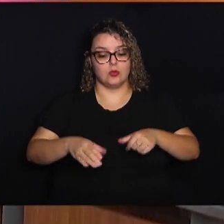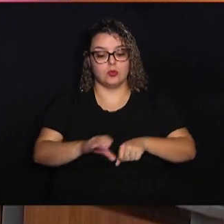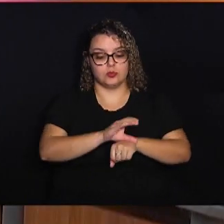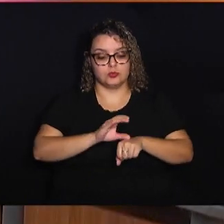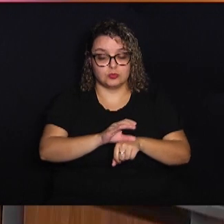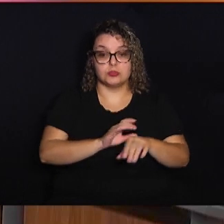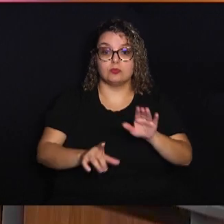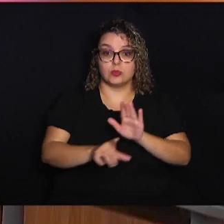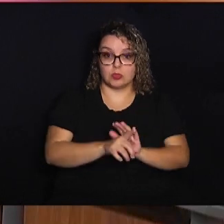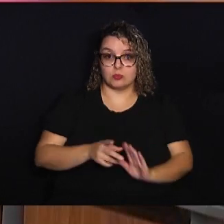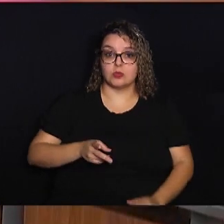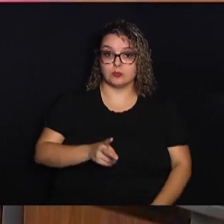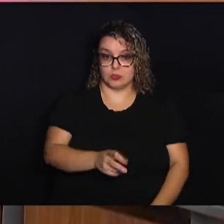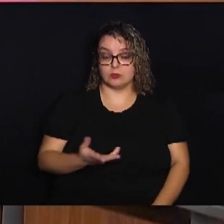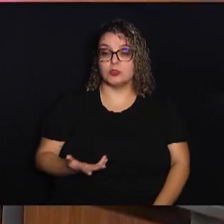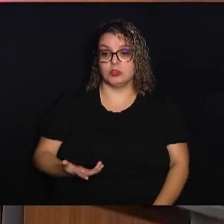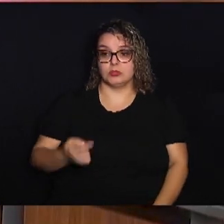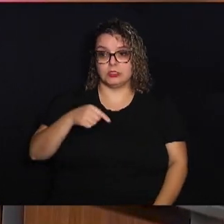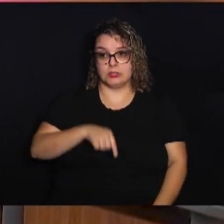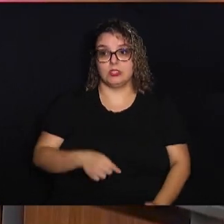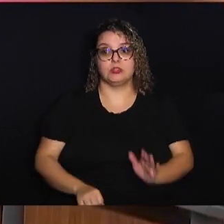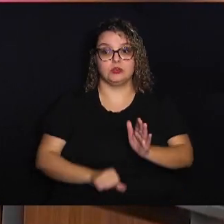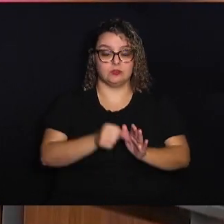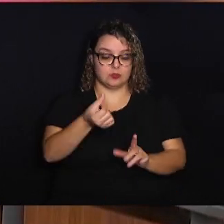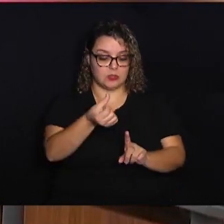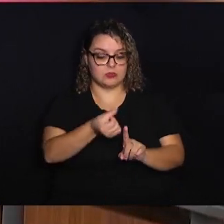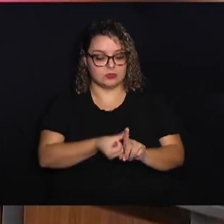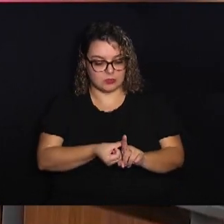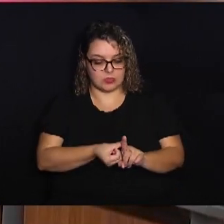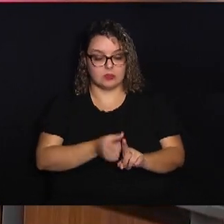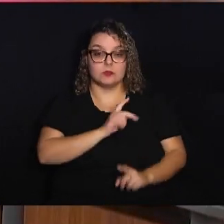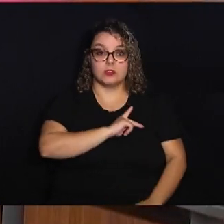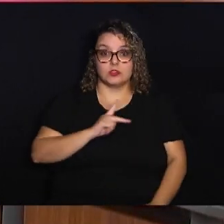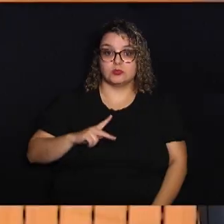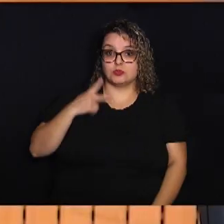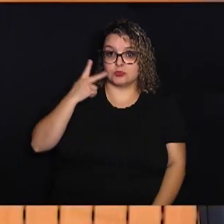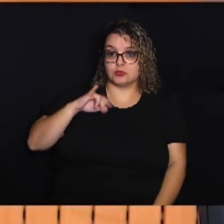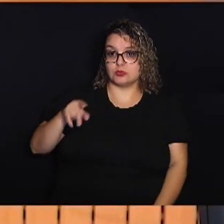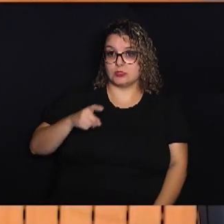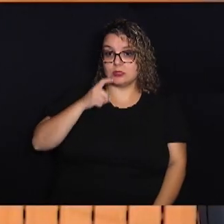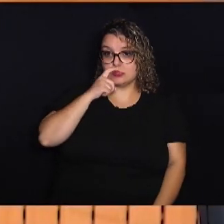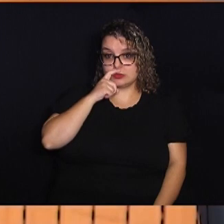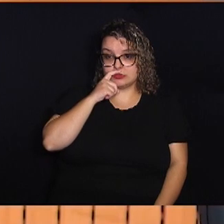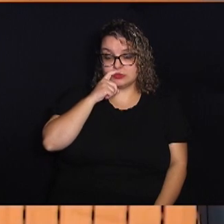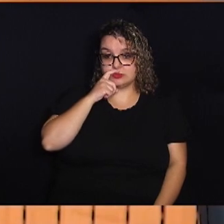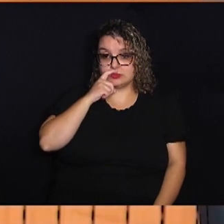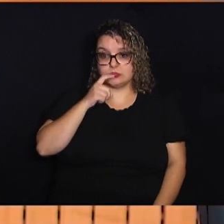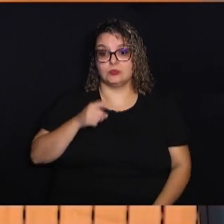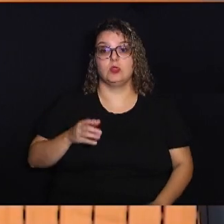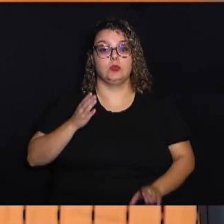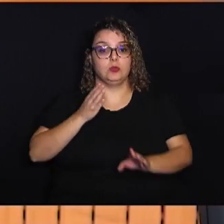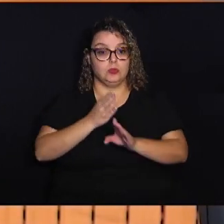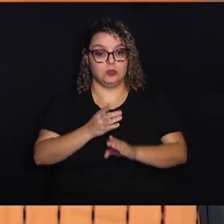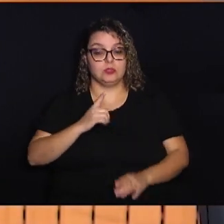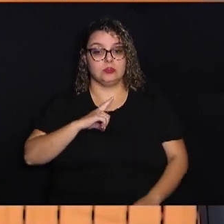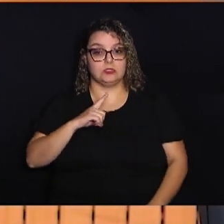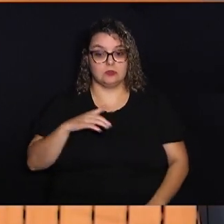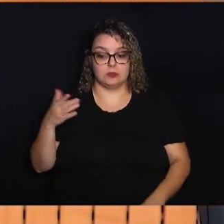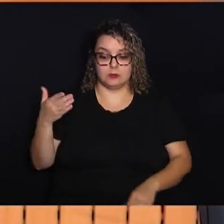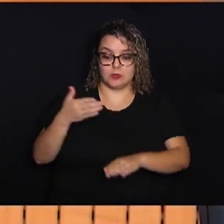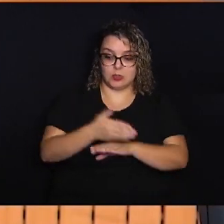nós estaremos ali sempre abordando um vídeo. Esse vídeo ele traz os nossos personagens, que é da mesma faixa etária